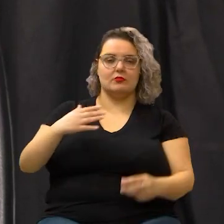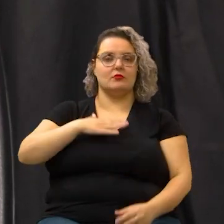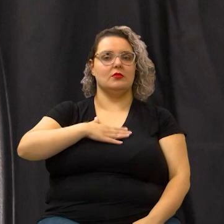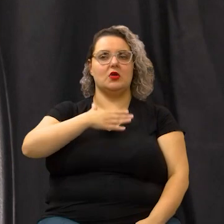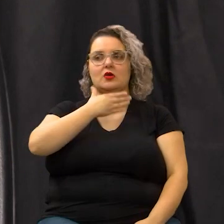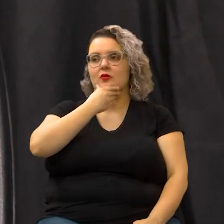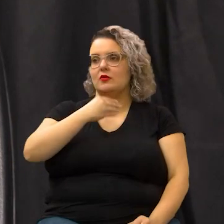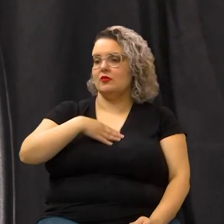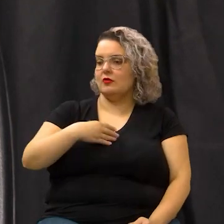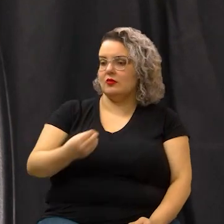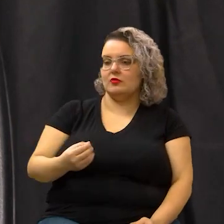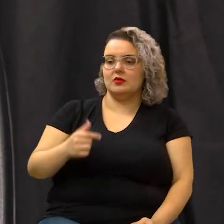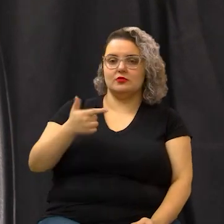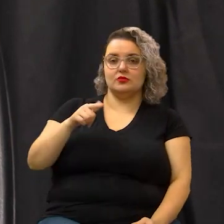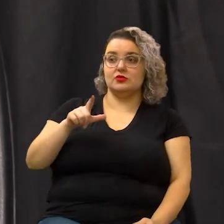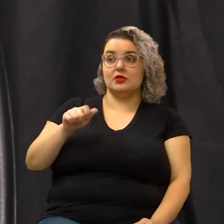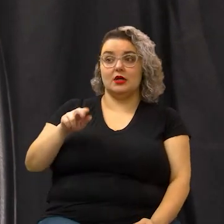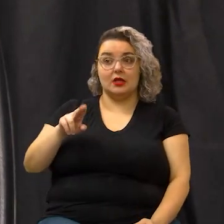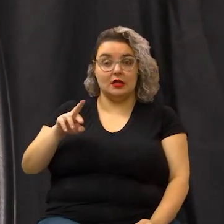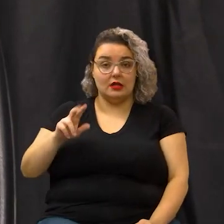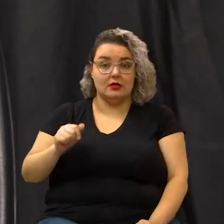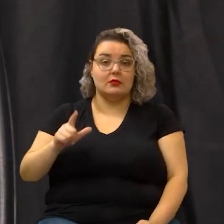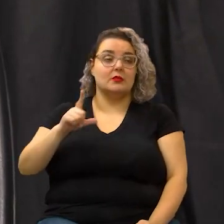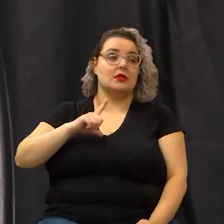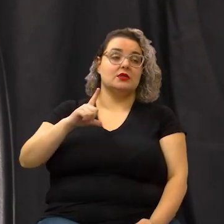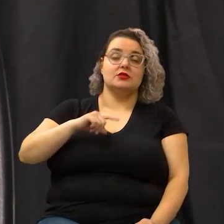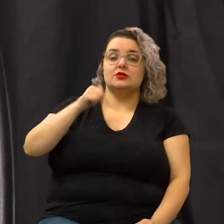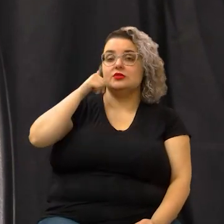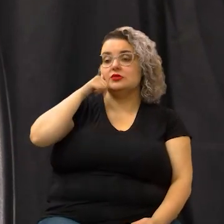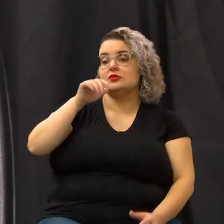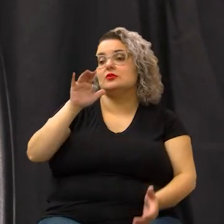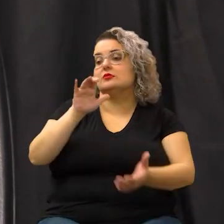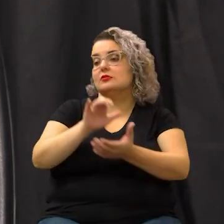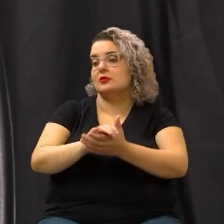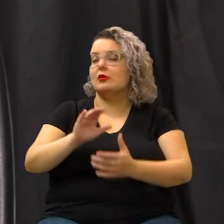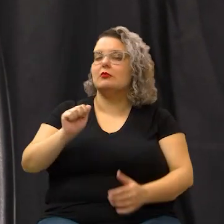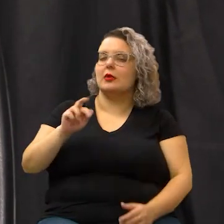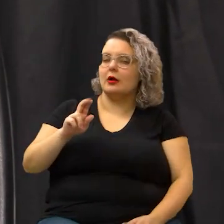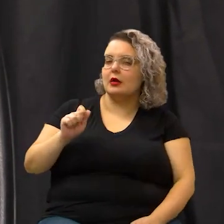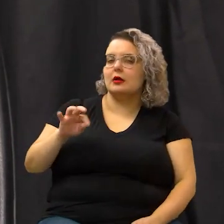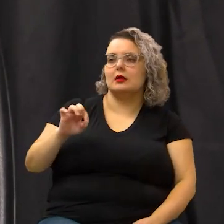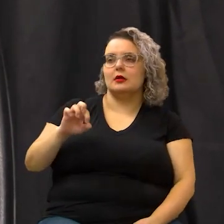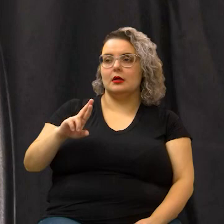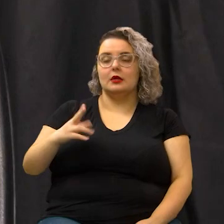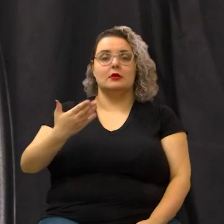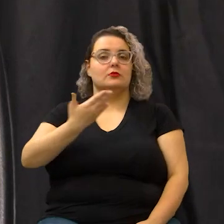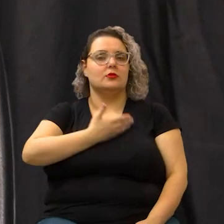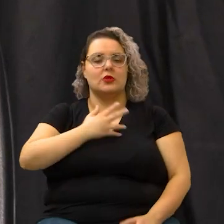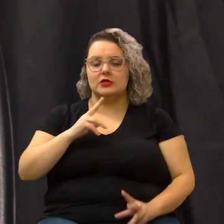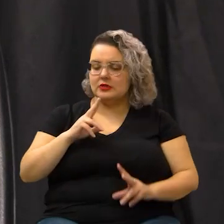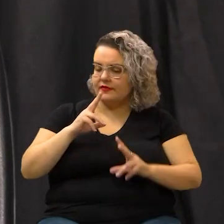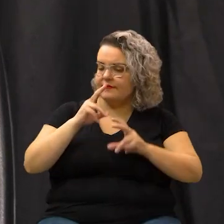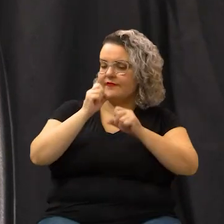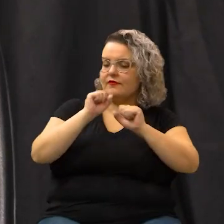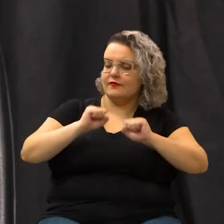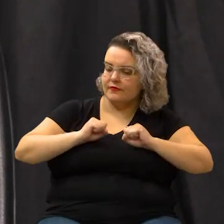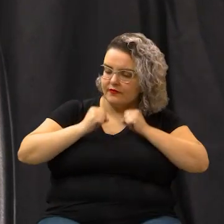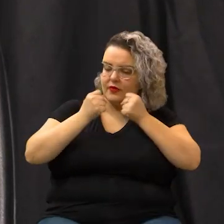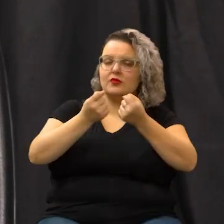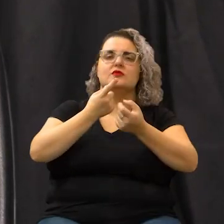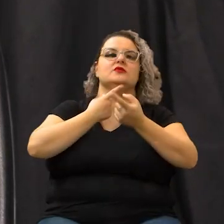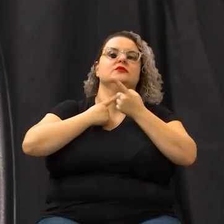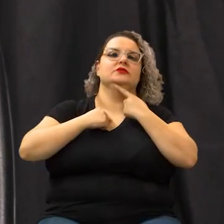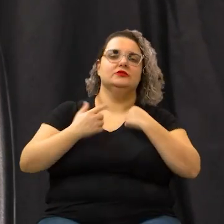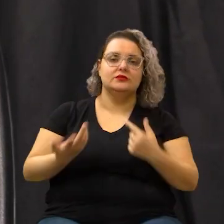presentão. Meu filho, não tinha a Laura ainda, mas tinha minha esposa, com esse caráter, com essa amizade, com essa força